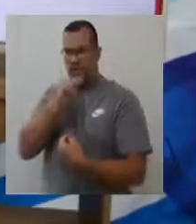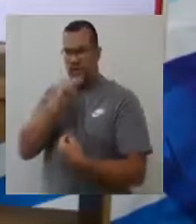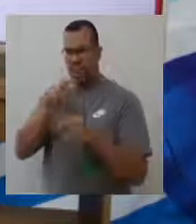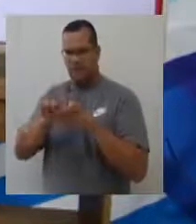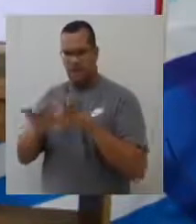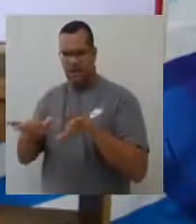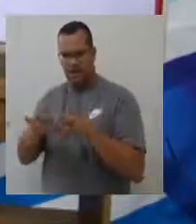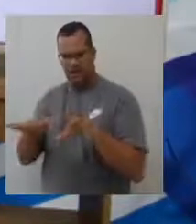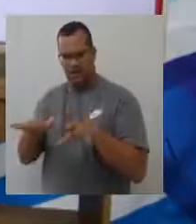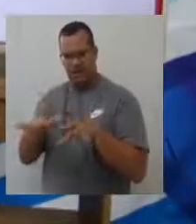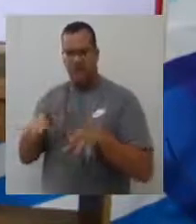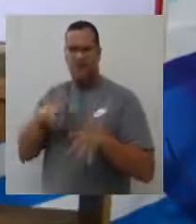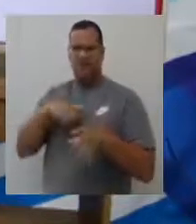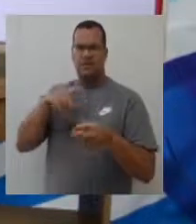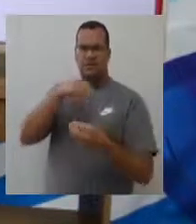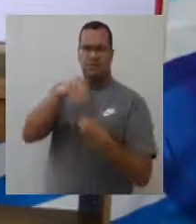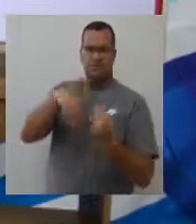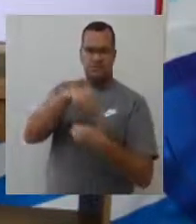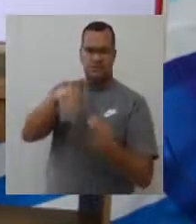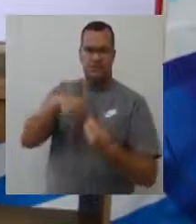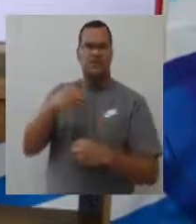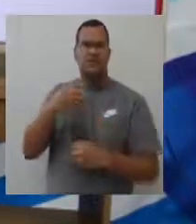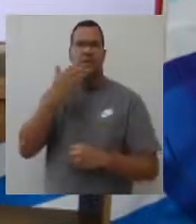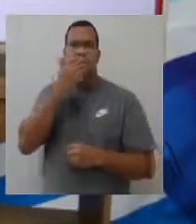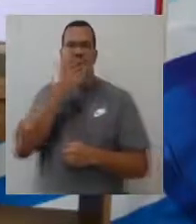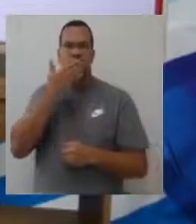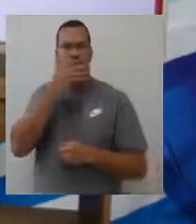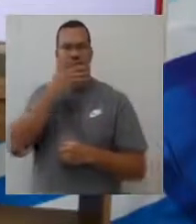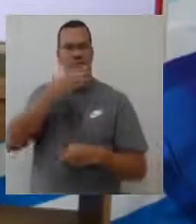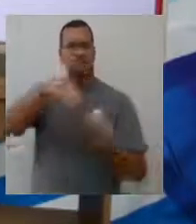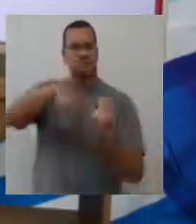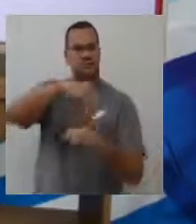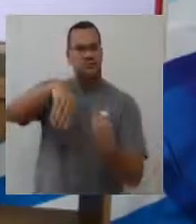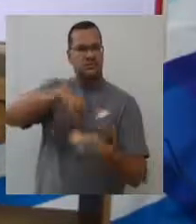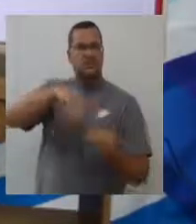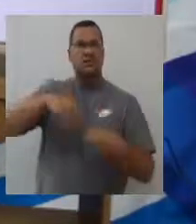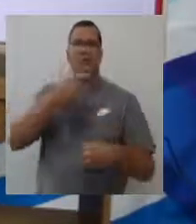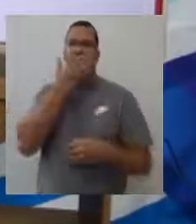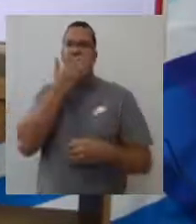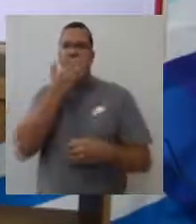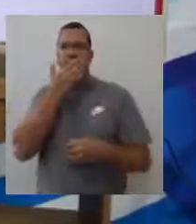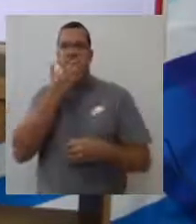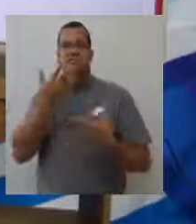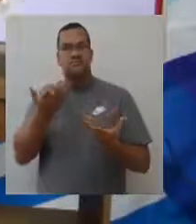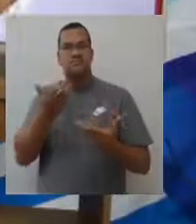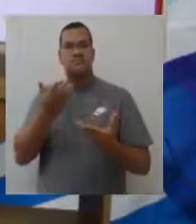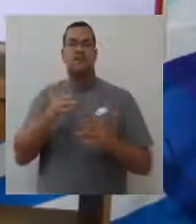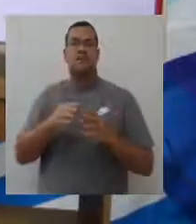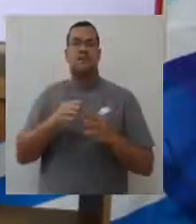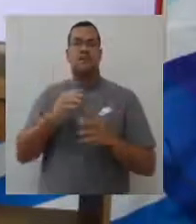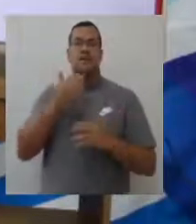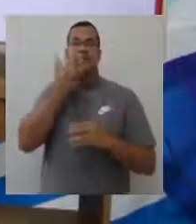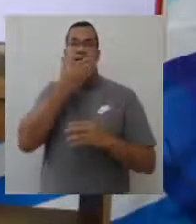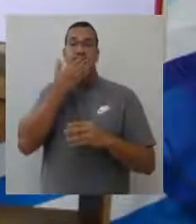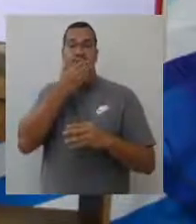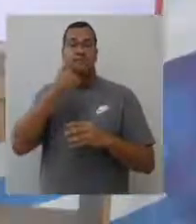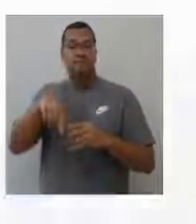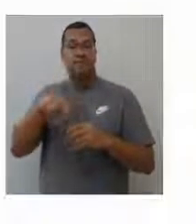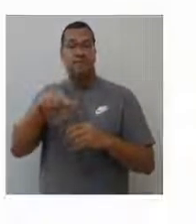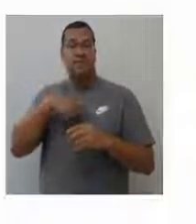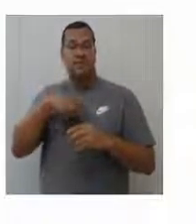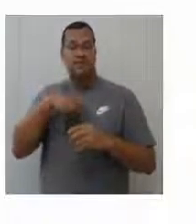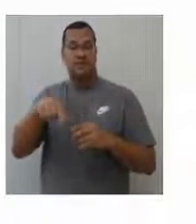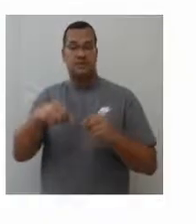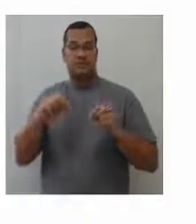nós vamos ter uma solução adocicada e a solução líquida. Por quê? Porque o que está em maior quantidade, o